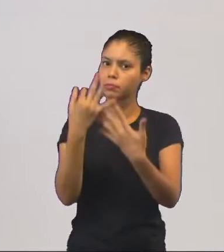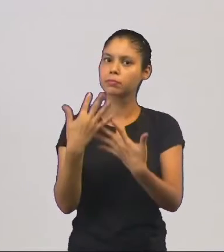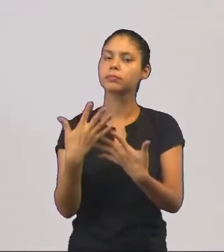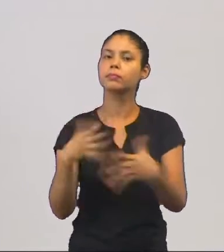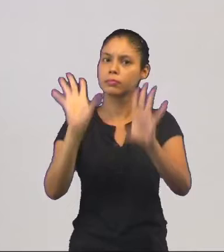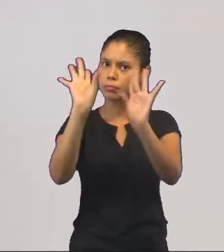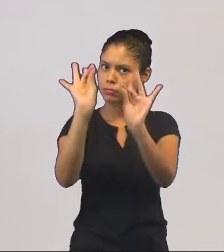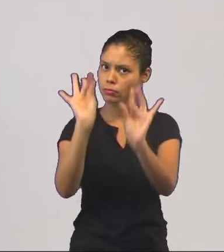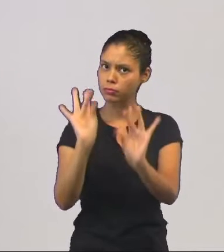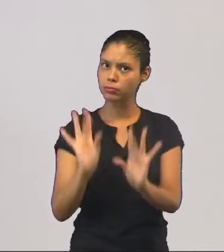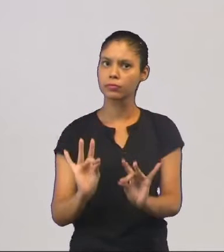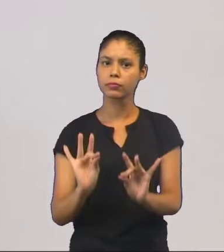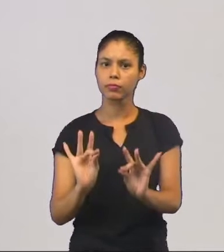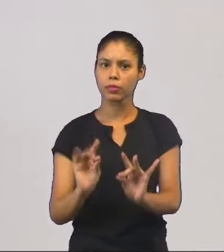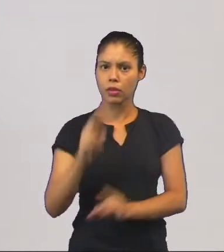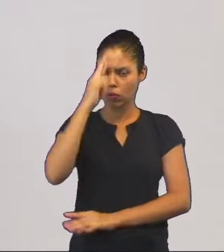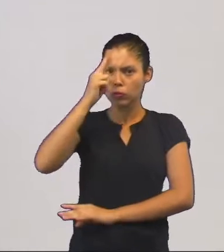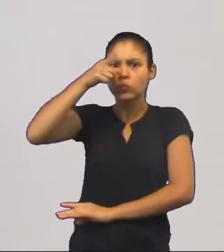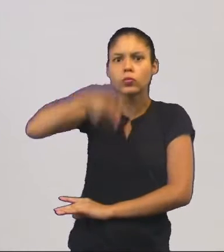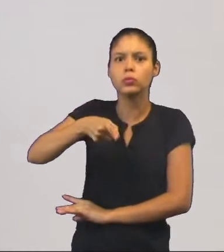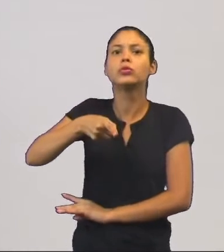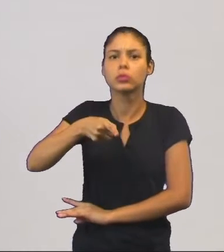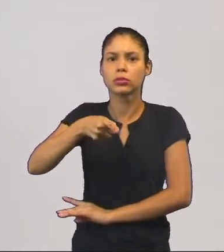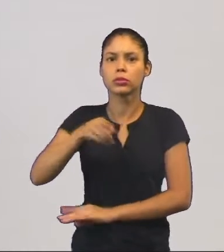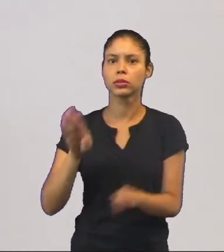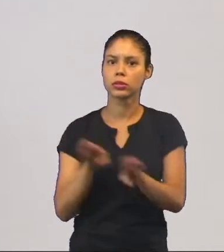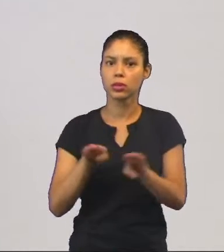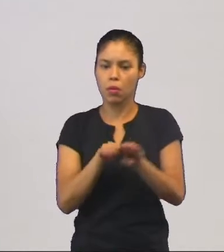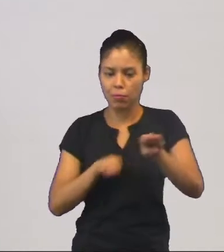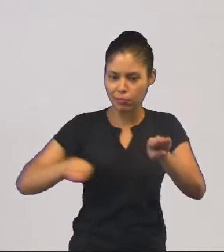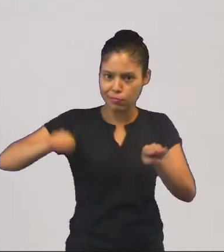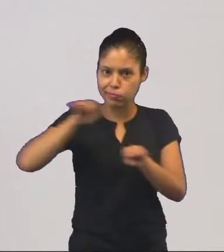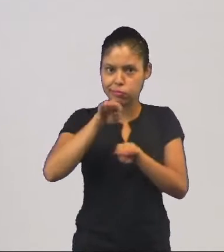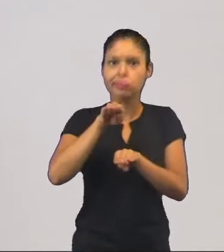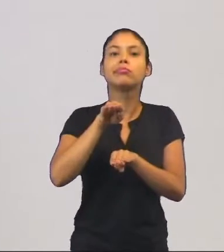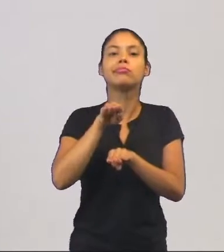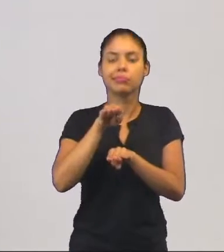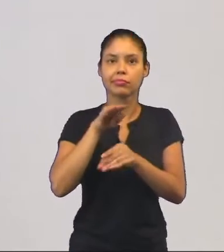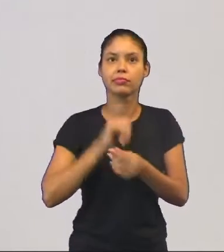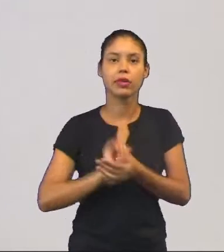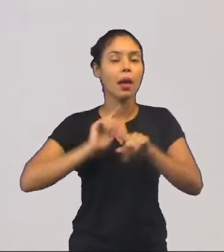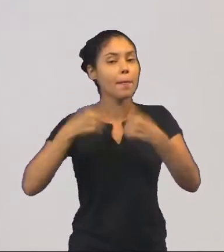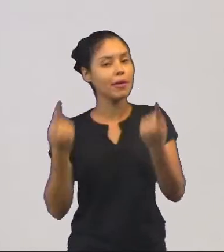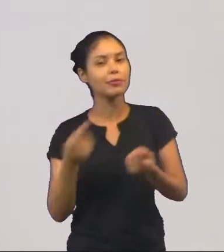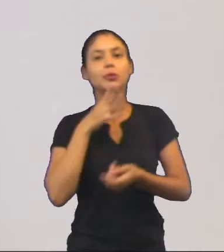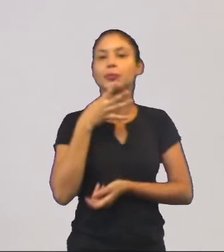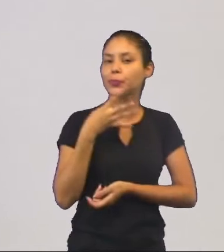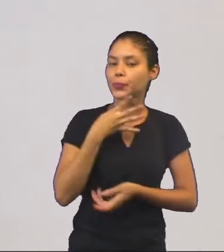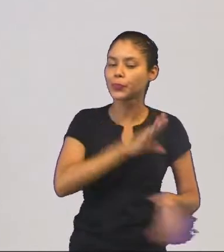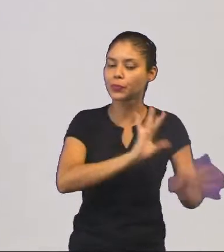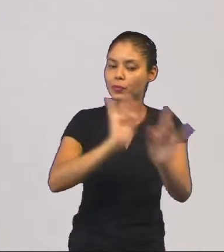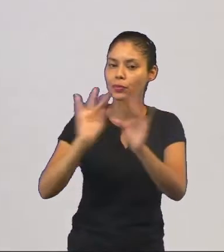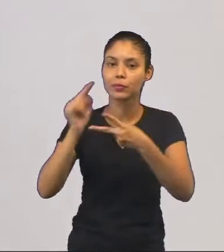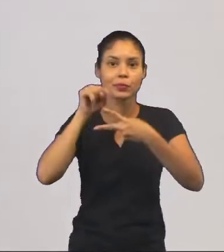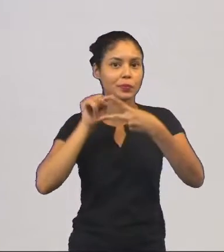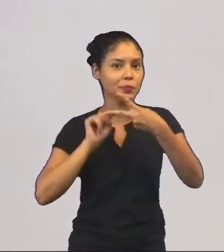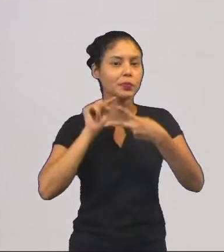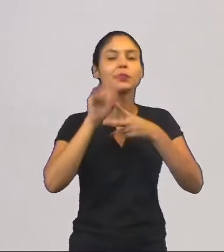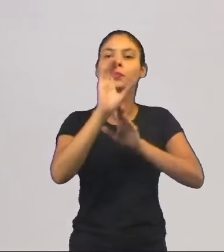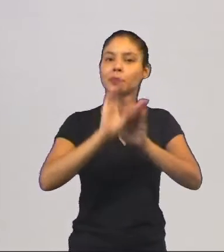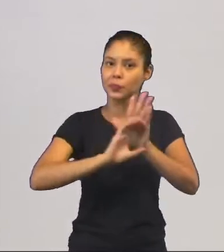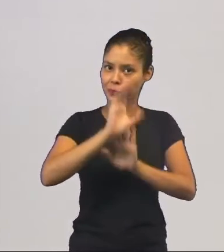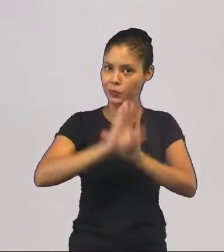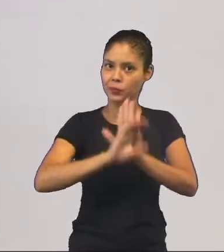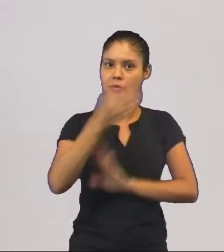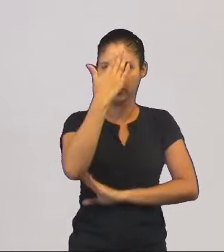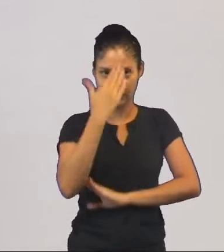a respeito de autoridade e autoritarismo. Nós vamos conhecer a respeito desses dois